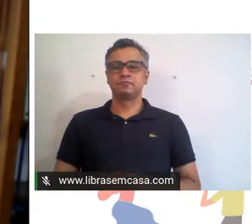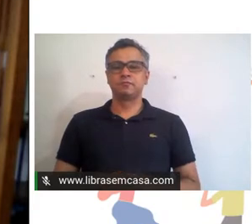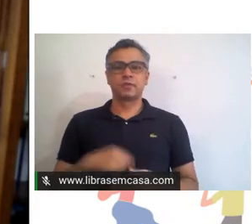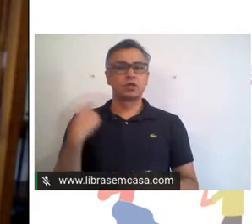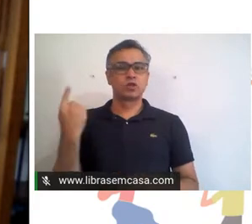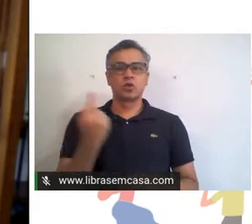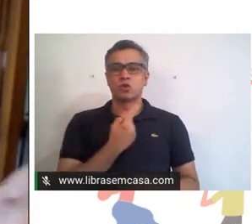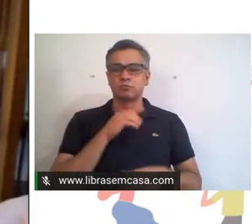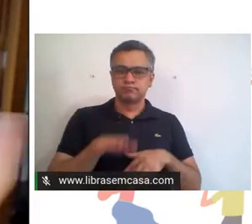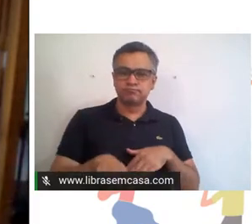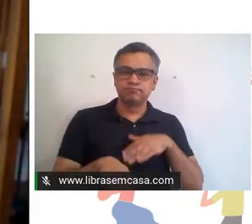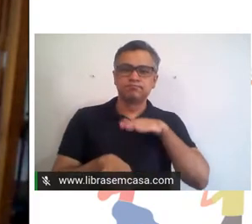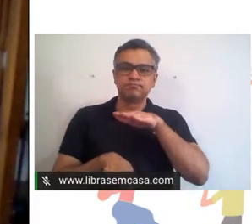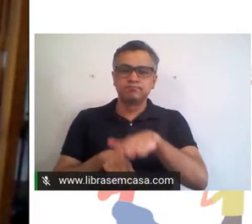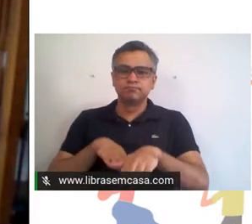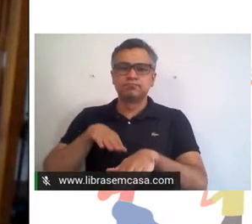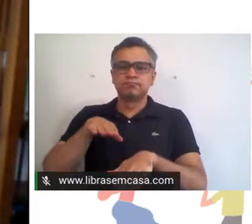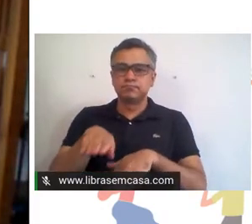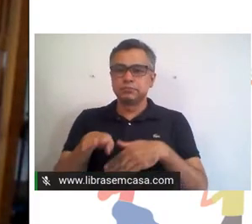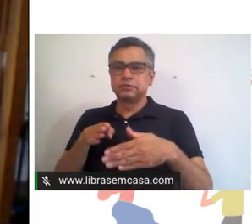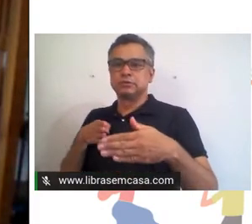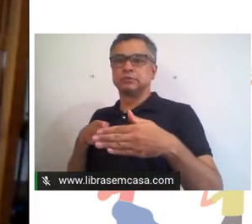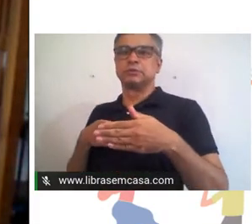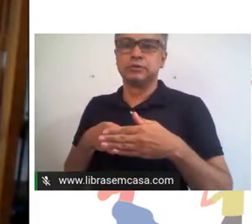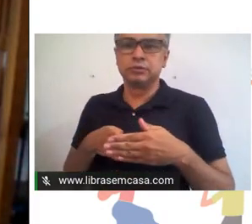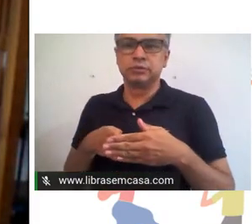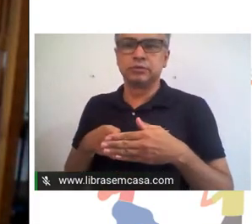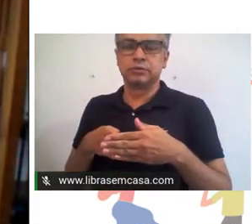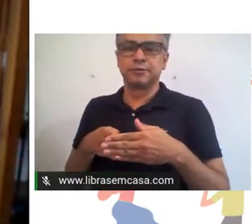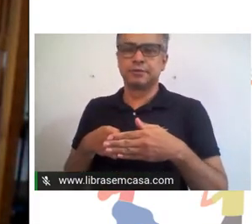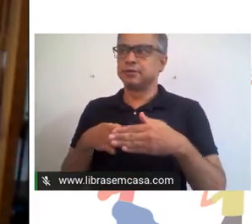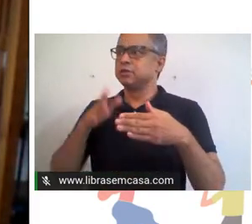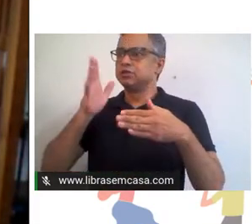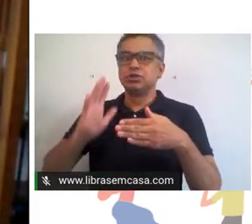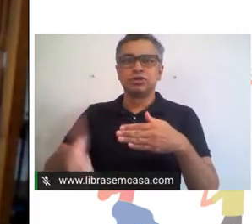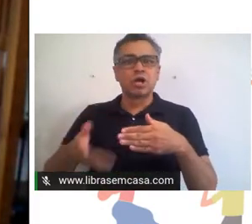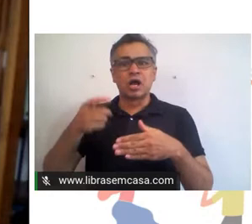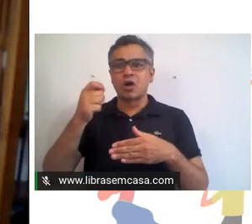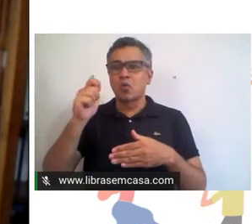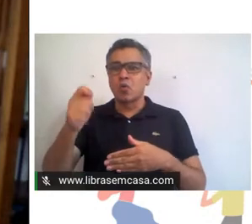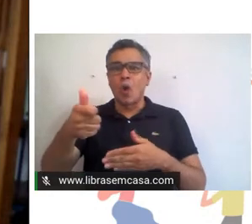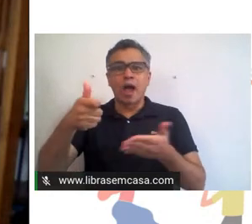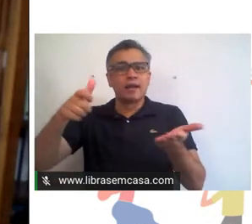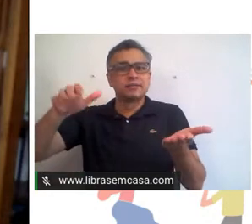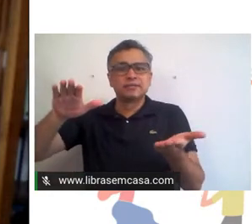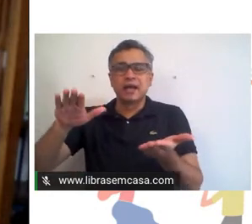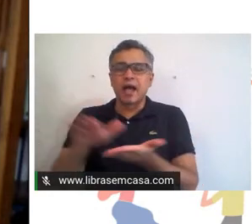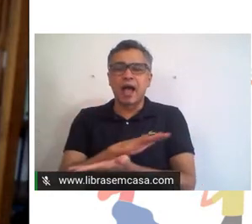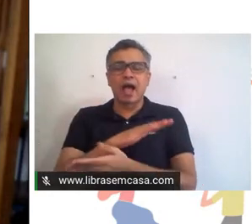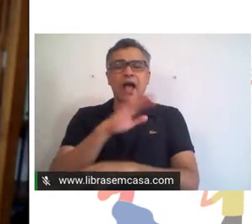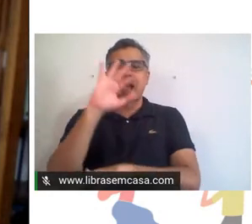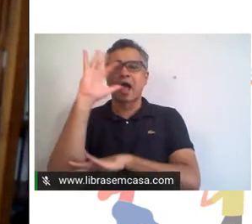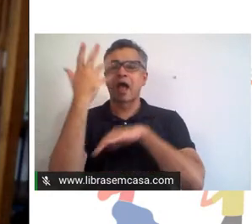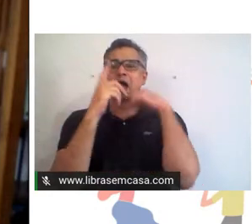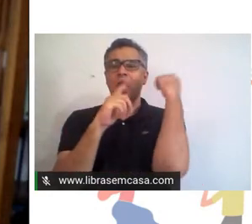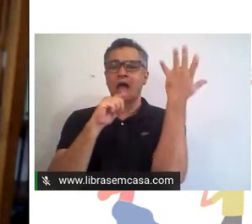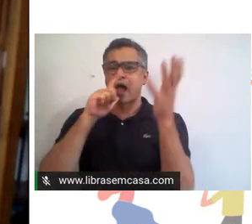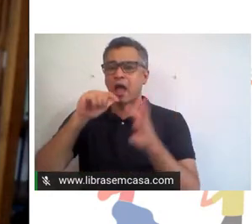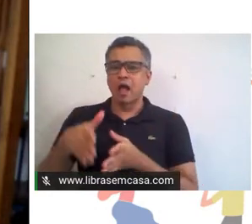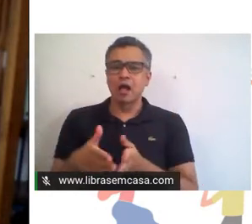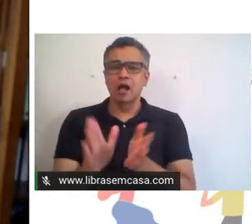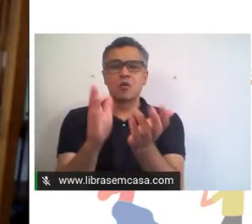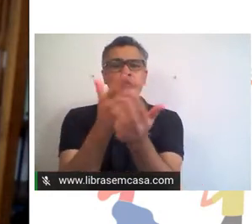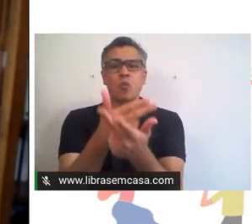do uso extremado dos recursos naturais do nosso planeta, com óbvias consequências para a nossa